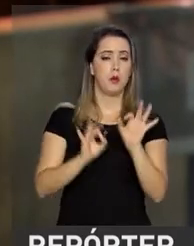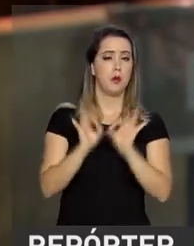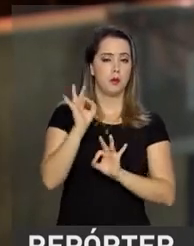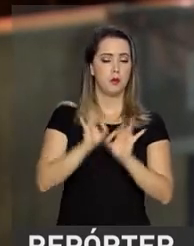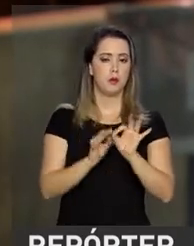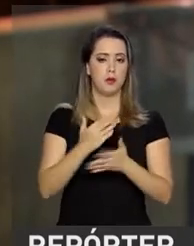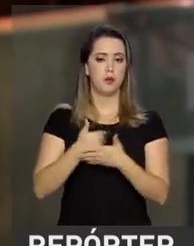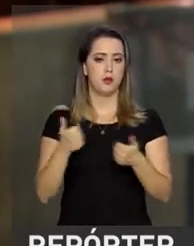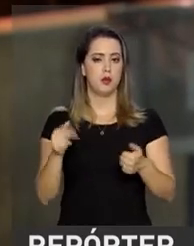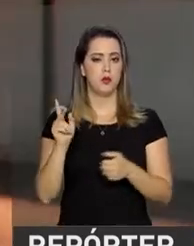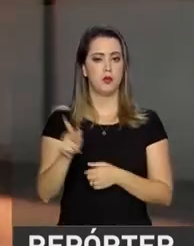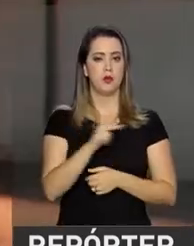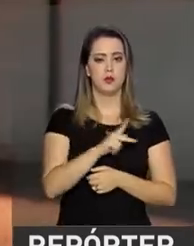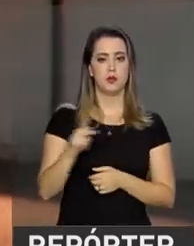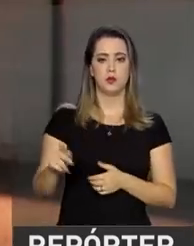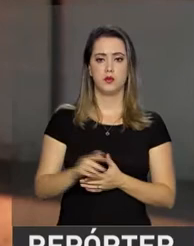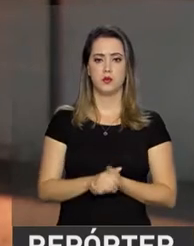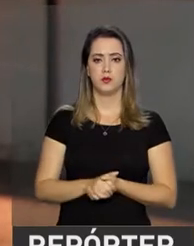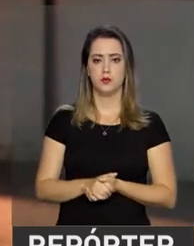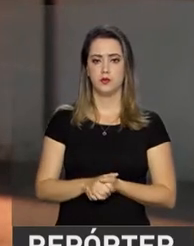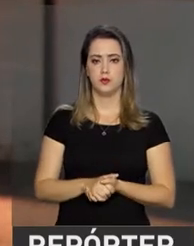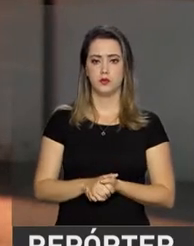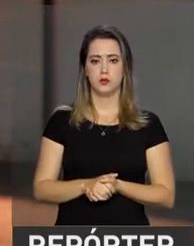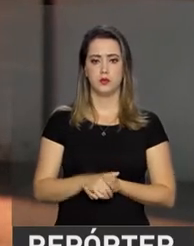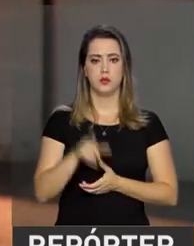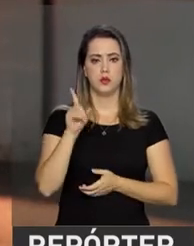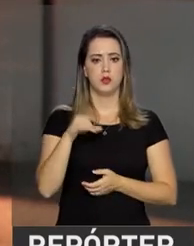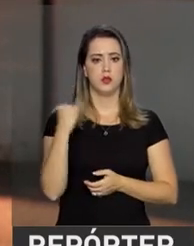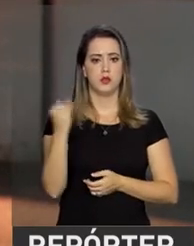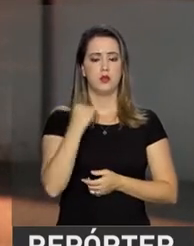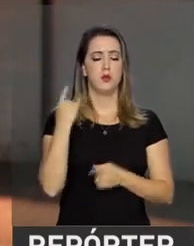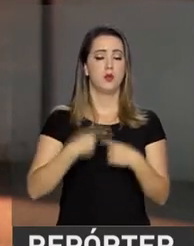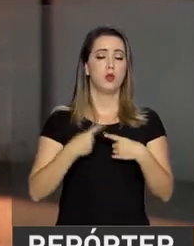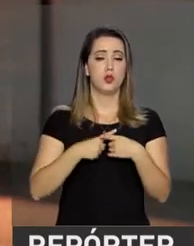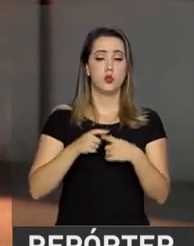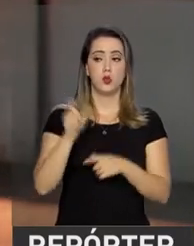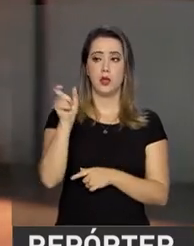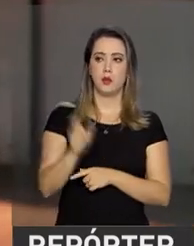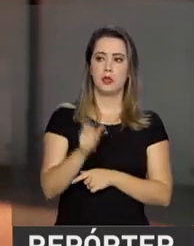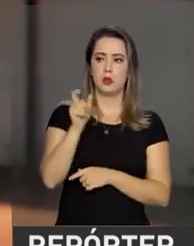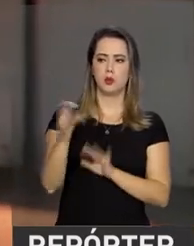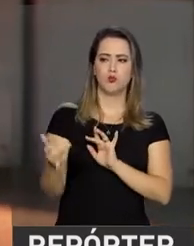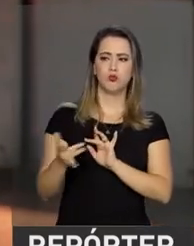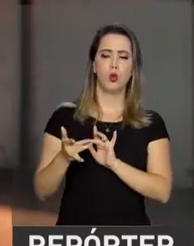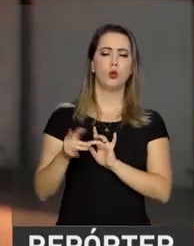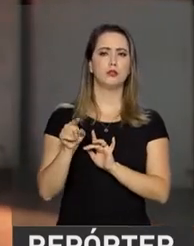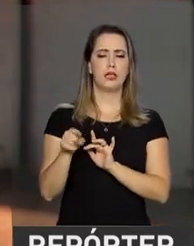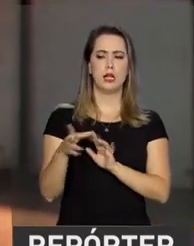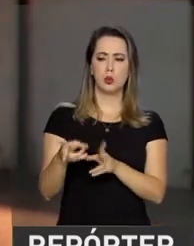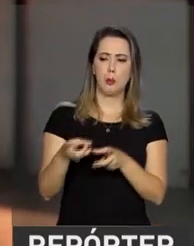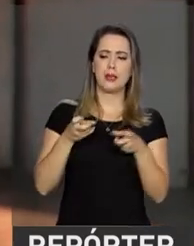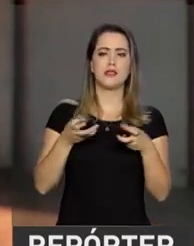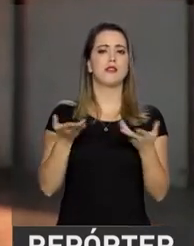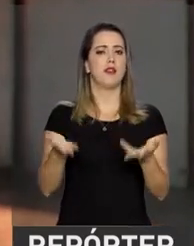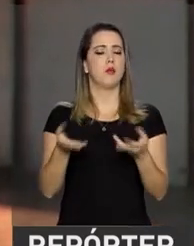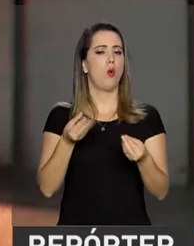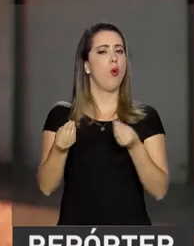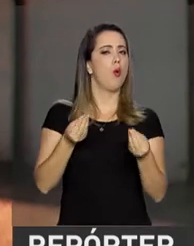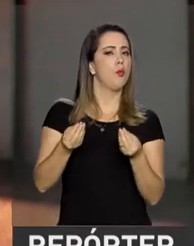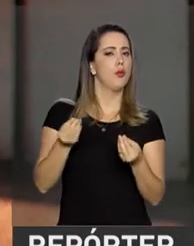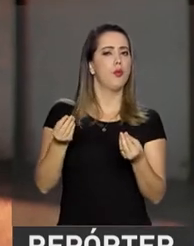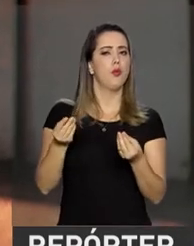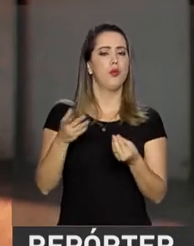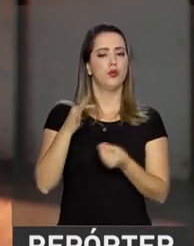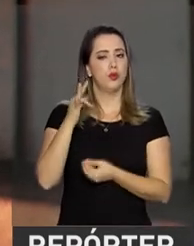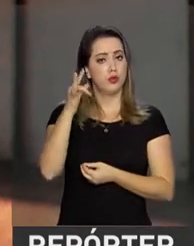preparar melhor o professor. É muito importante porque a pessoa ela realmente tem um contato com aquilo que ela vai ter trabalho e